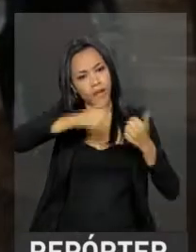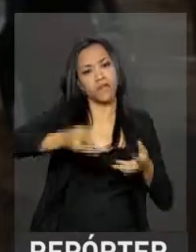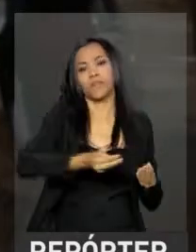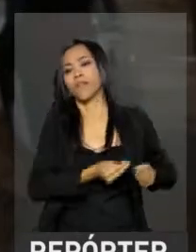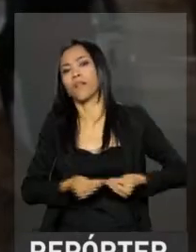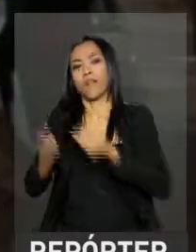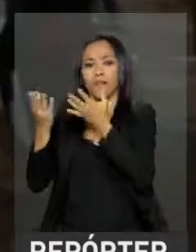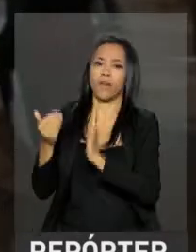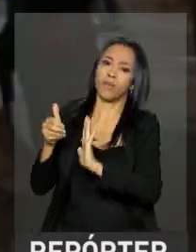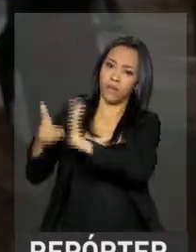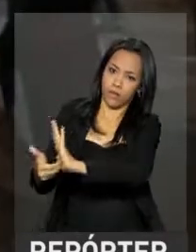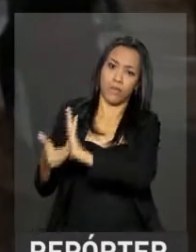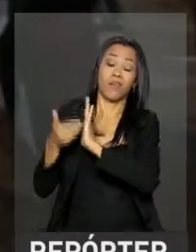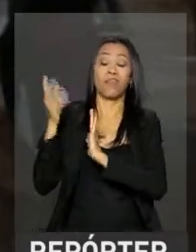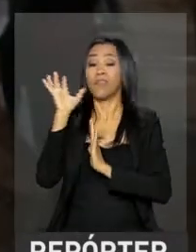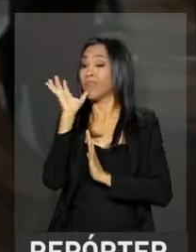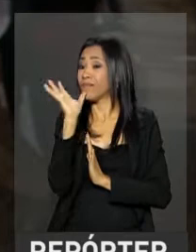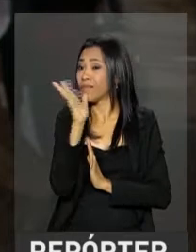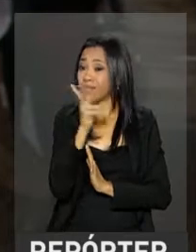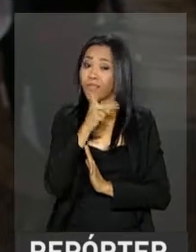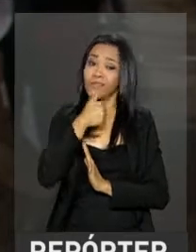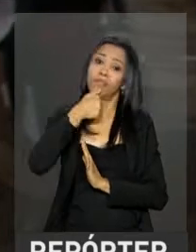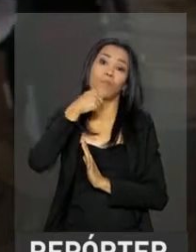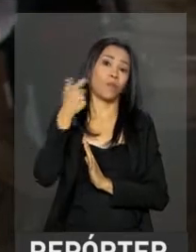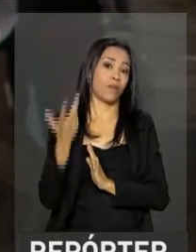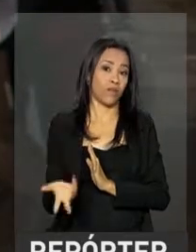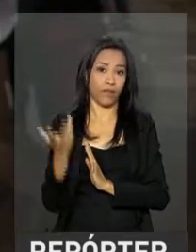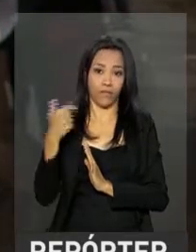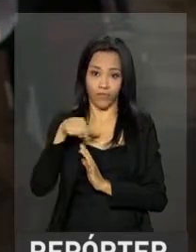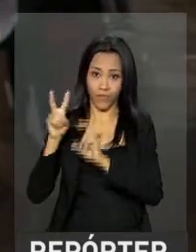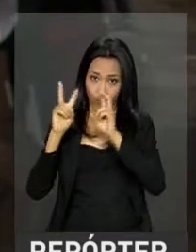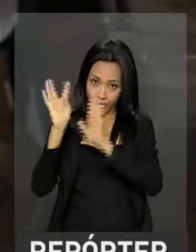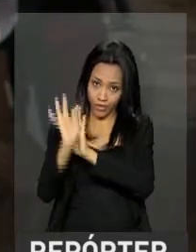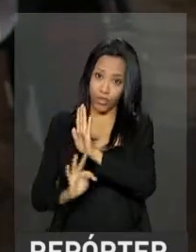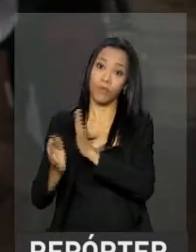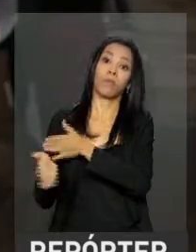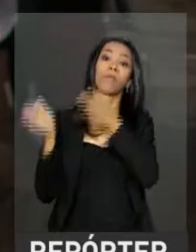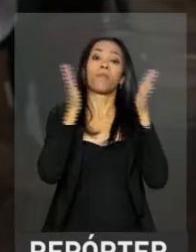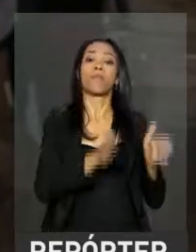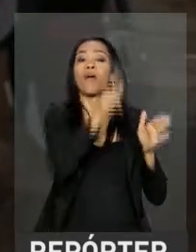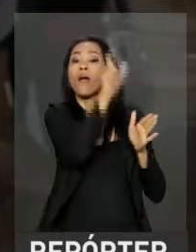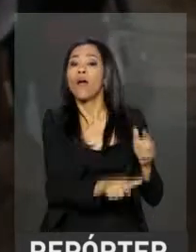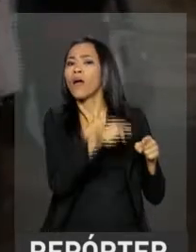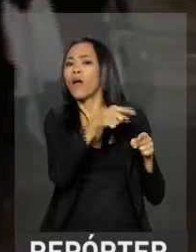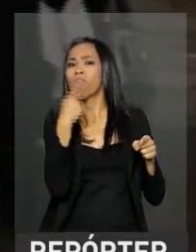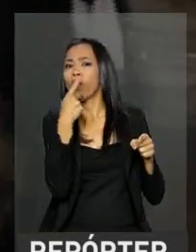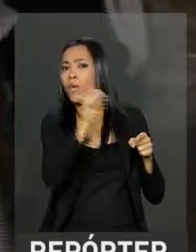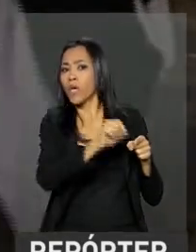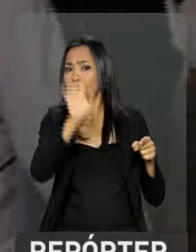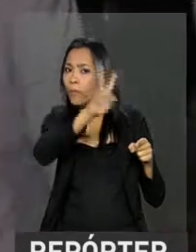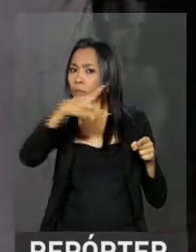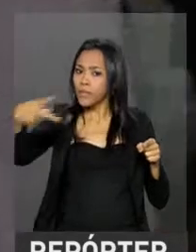deputados o que iria atrasar toda a tramitação da matéria mas o relator está sugerindo que a presidência da